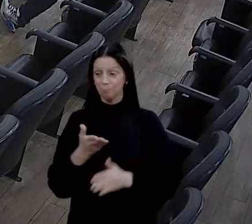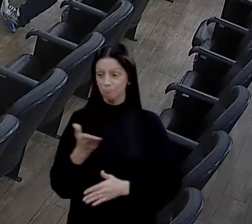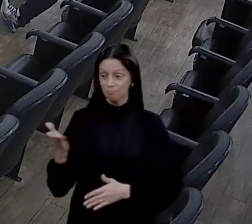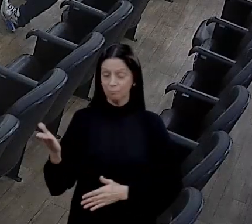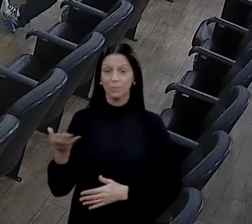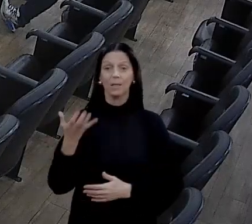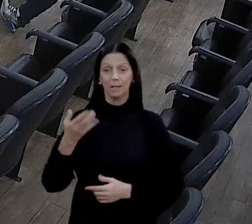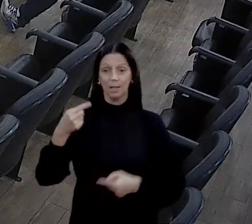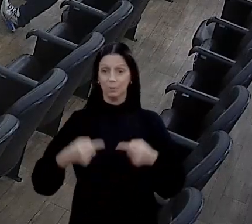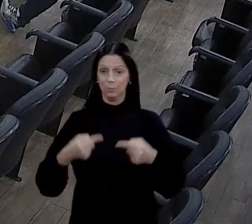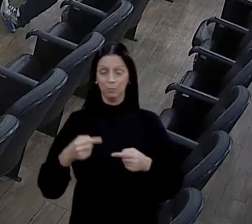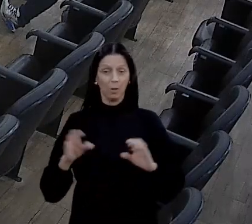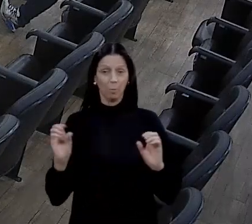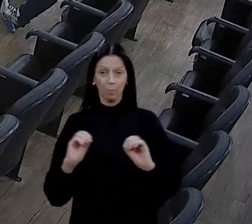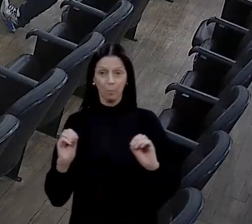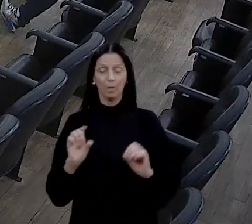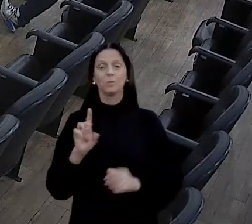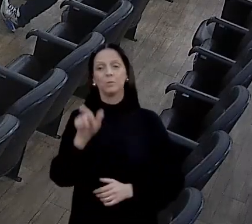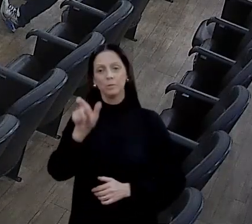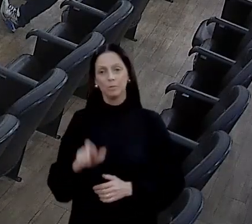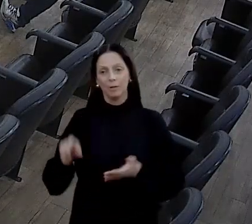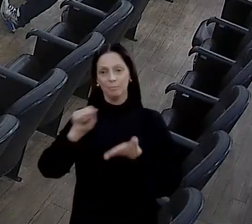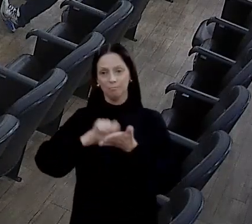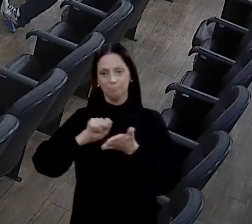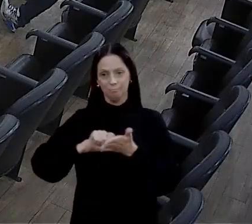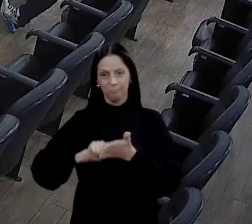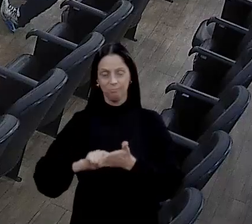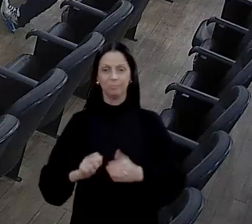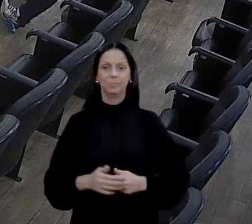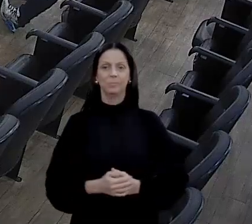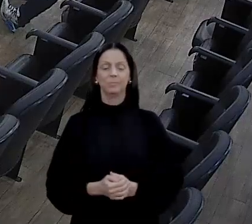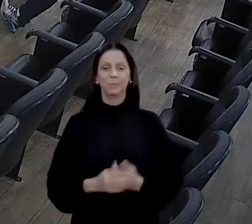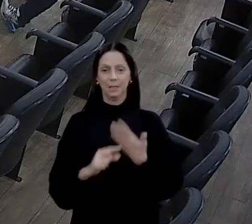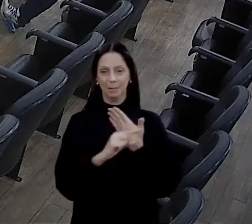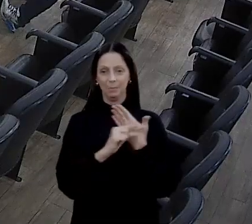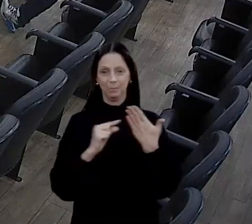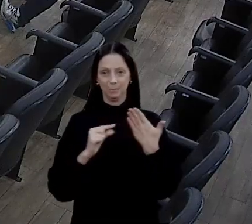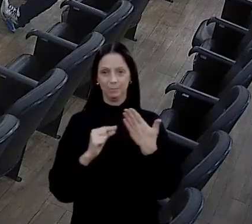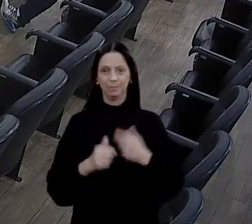autora? Não, somente a autora.